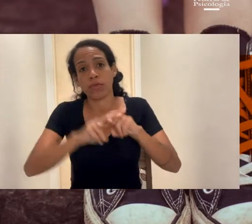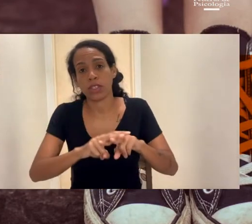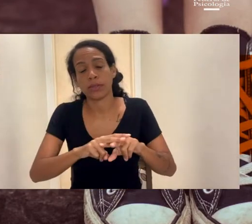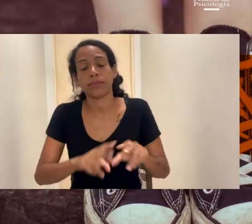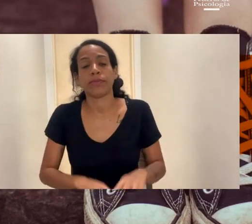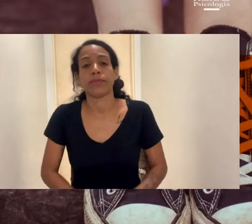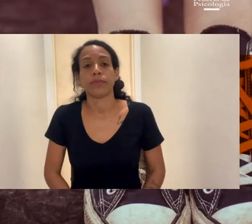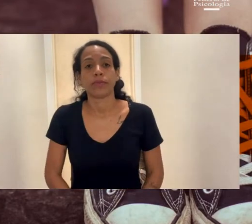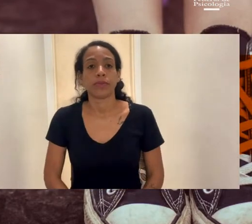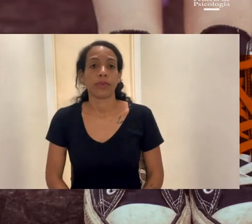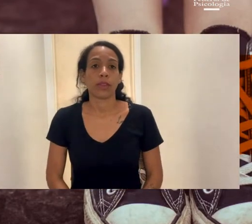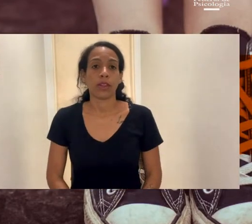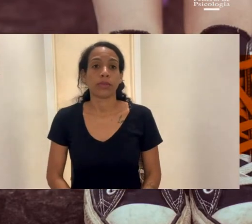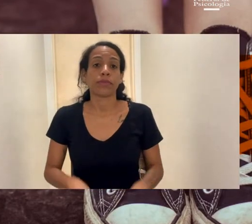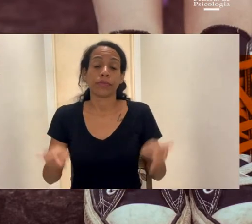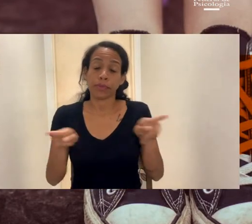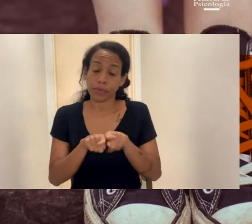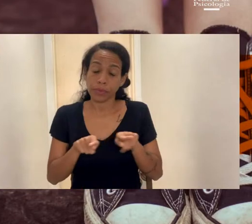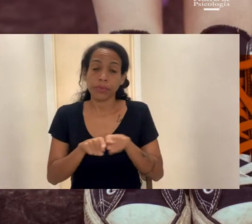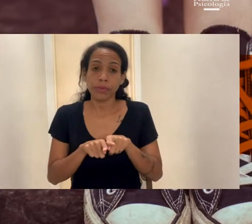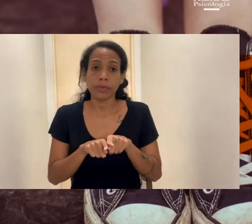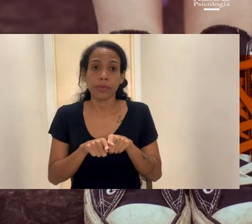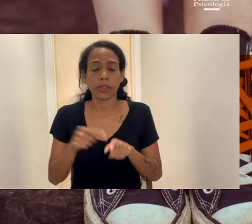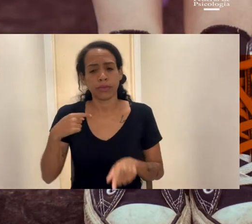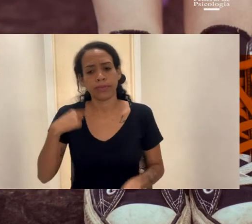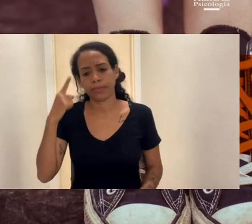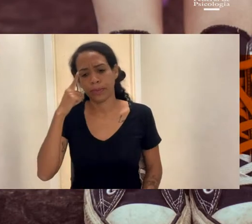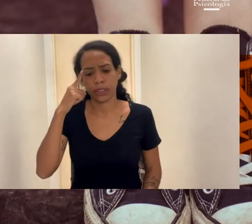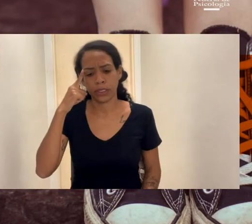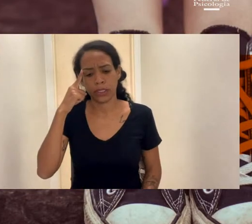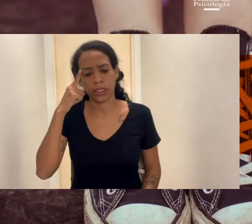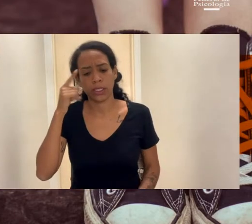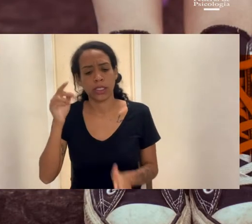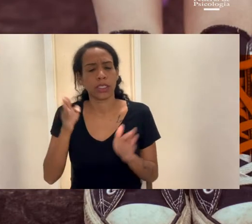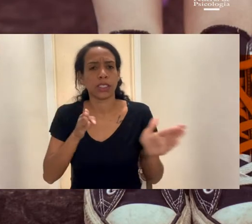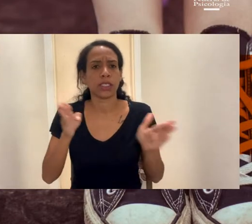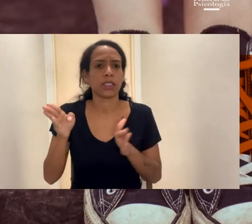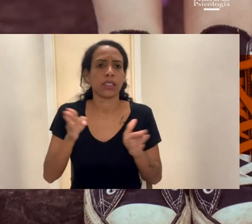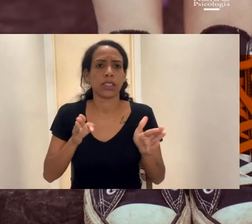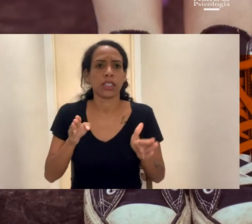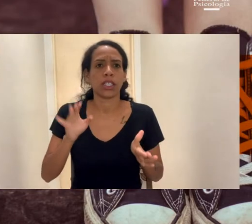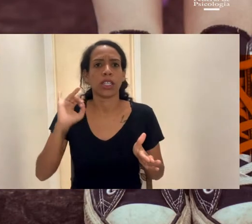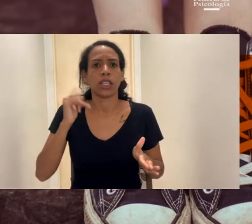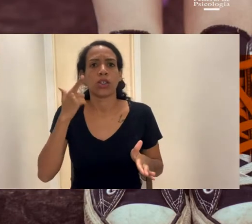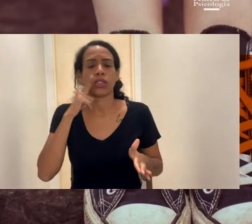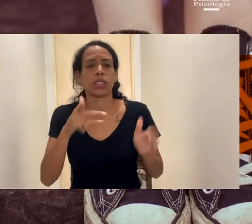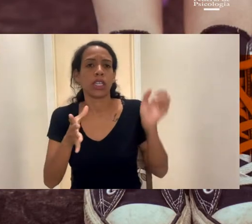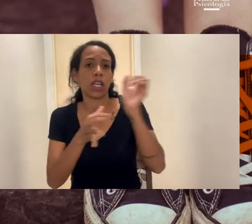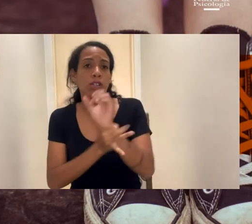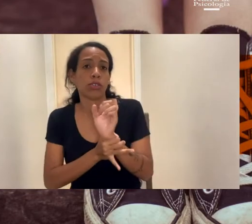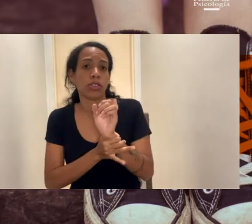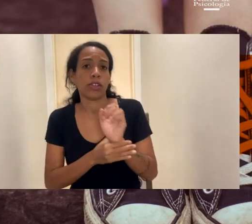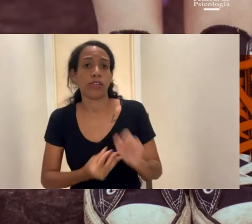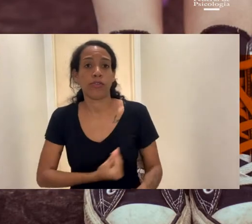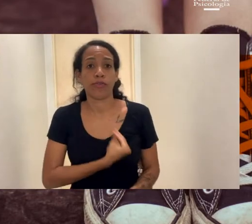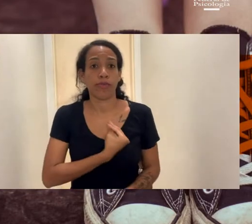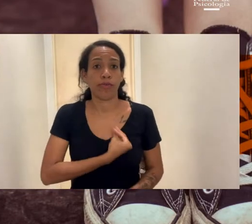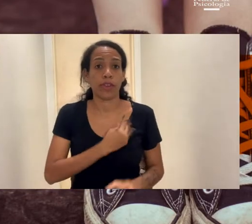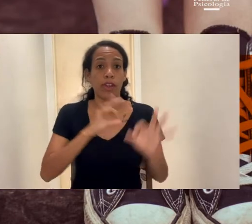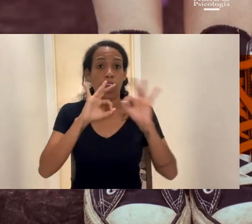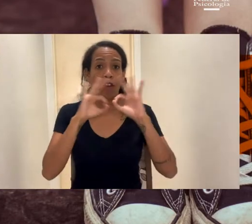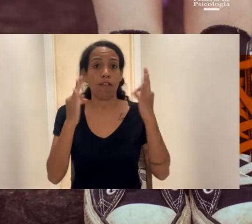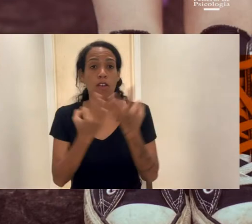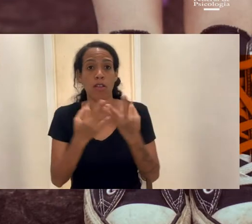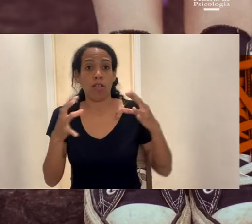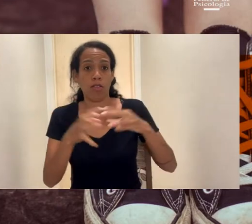internação. Além disso, eu imagino que a interdisciplinaridade, ela garanta, por exemplo, a convivência familiar e